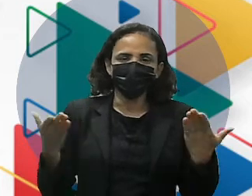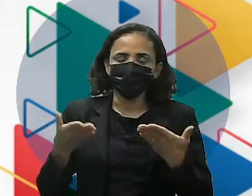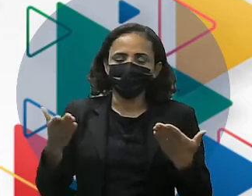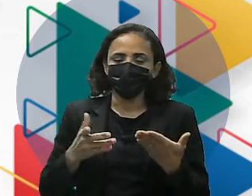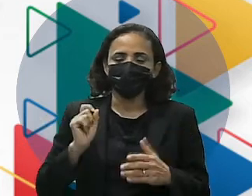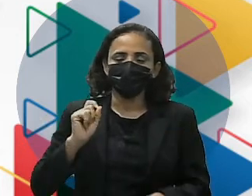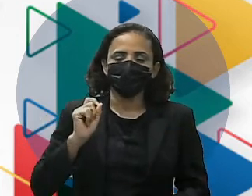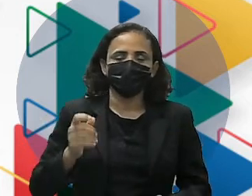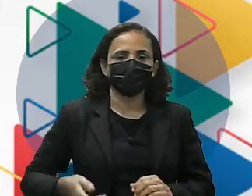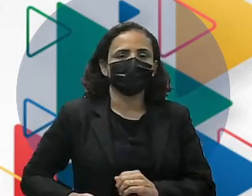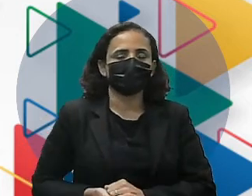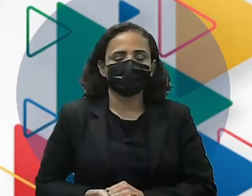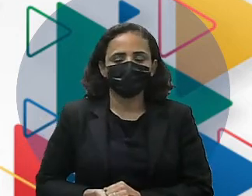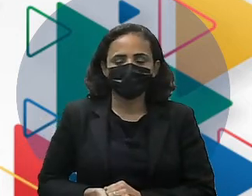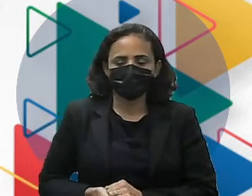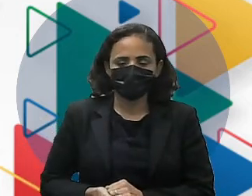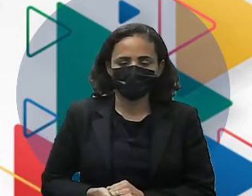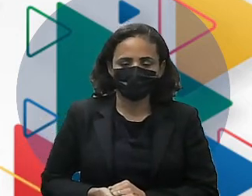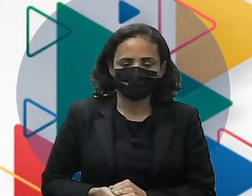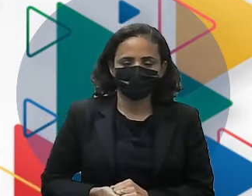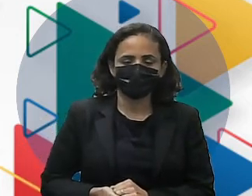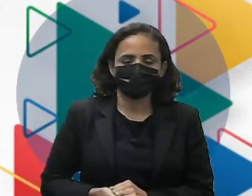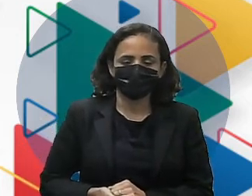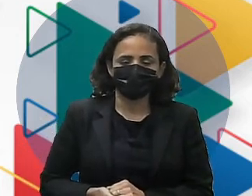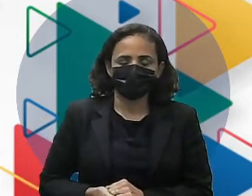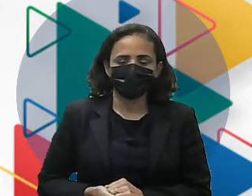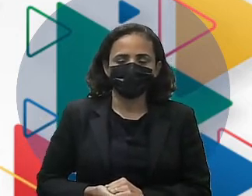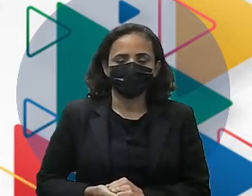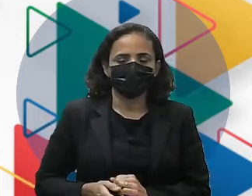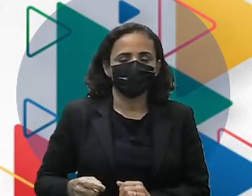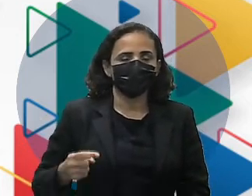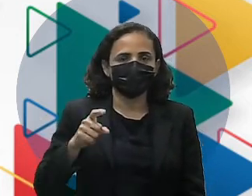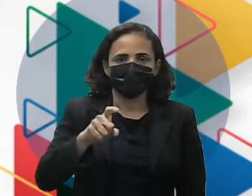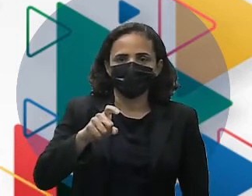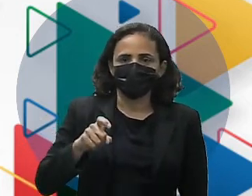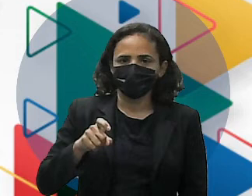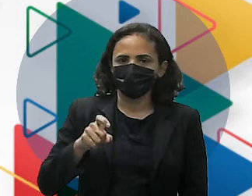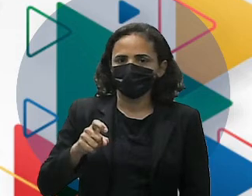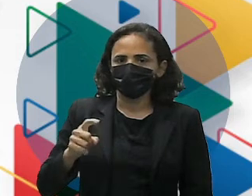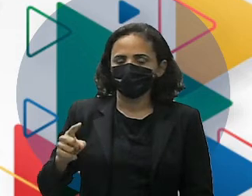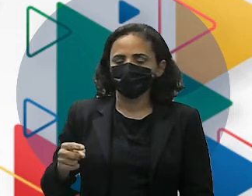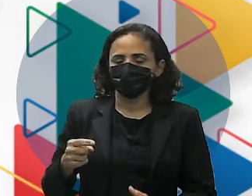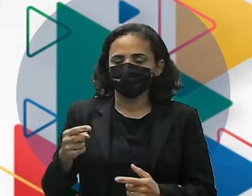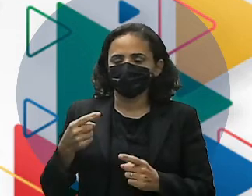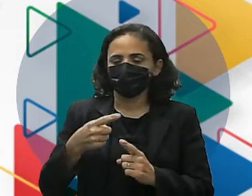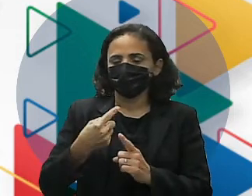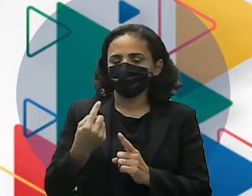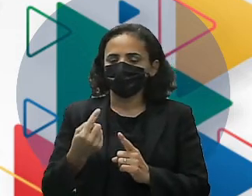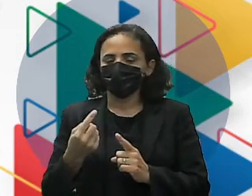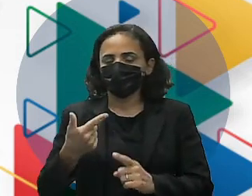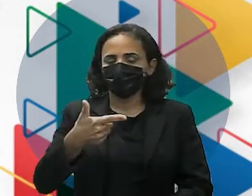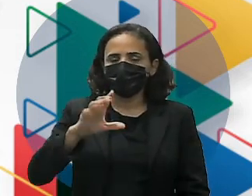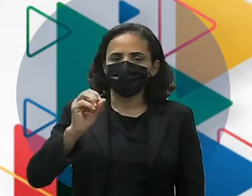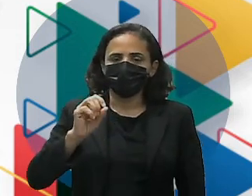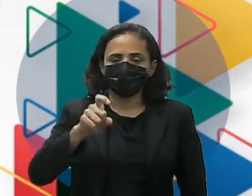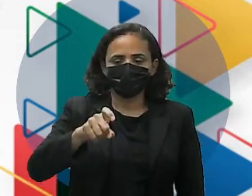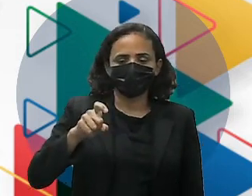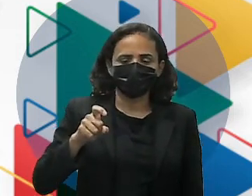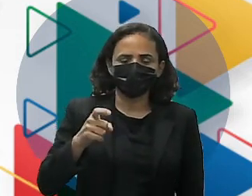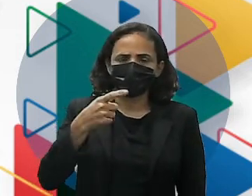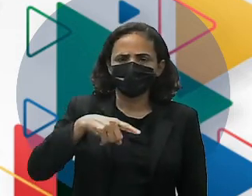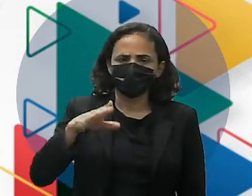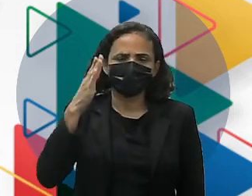pegar no segundo membro, ó, o 20 dividido por 1 dá 20 vezes x, 20x. E a gente sabe